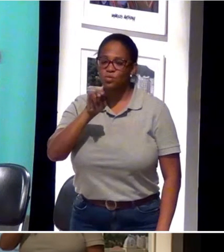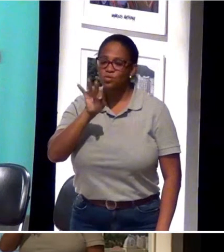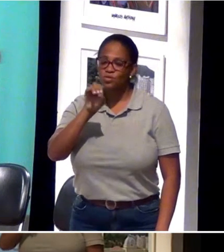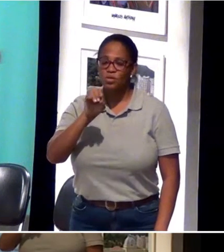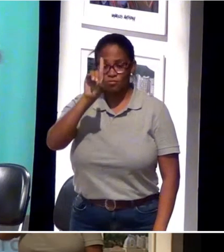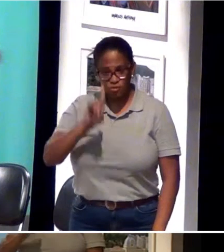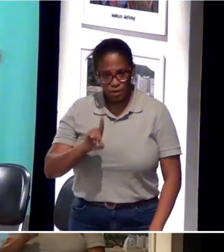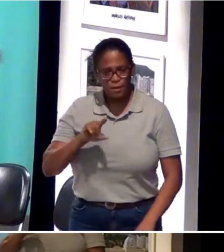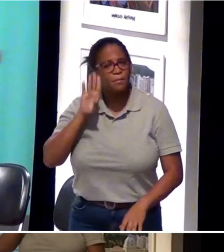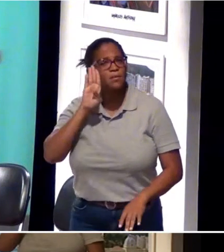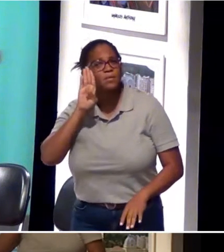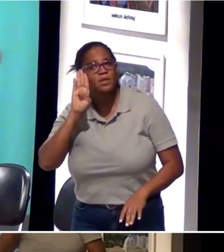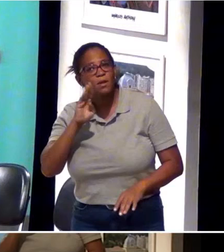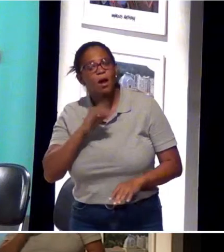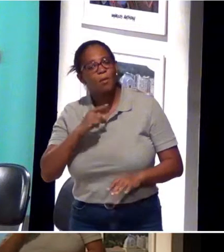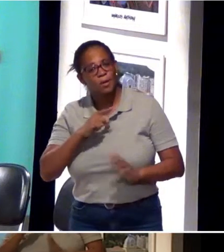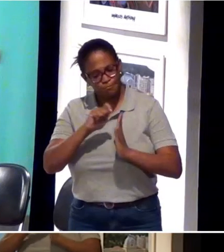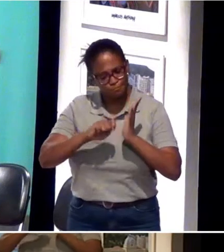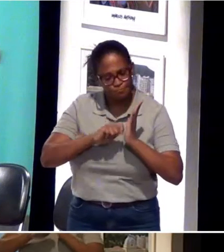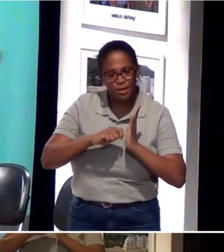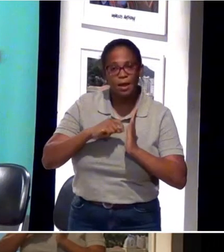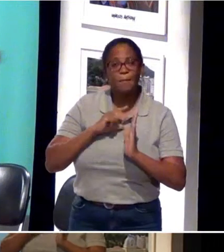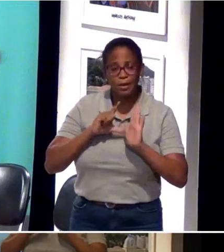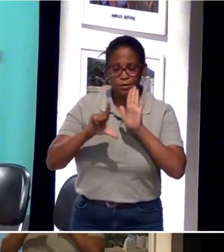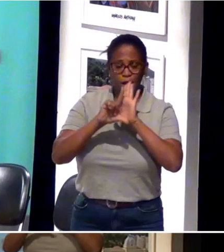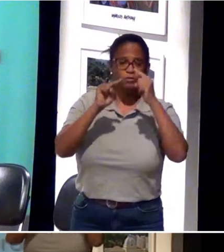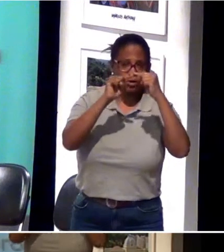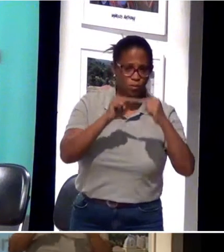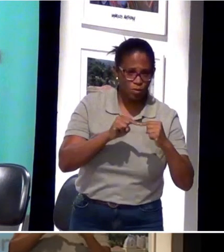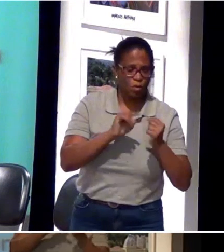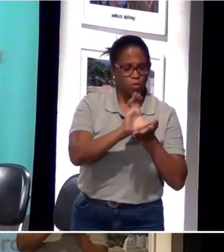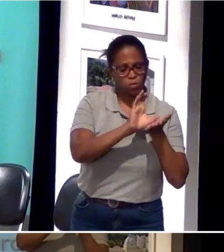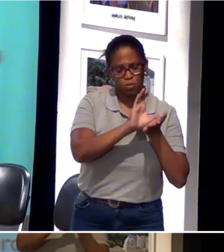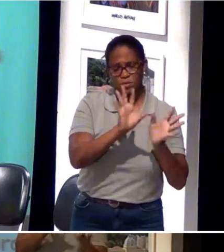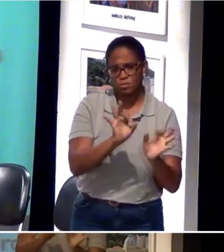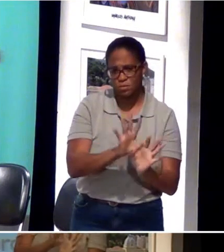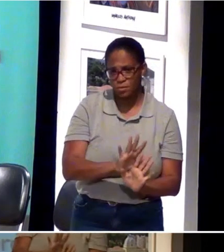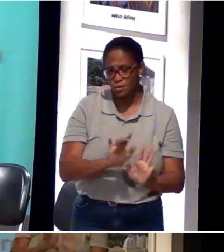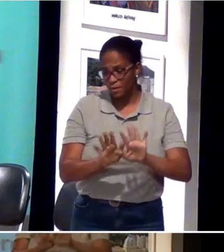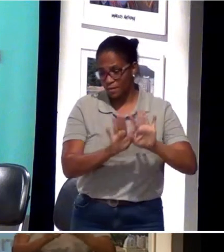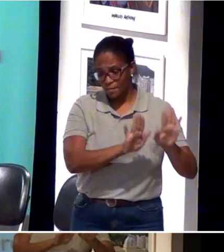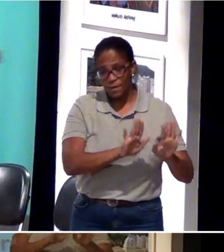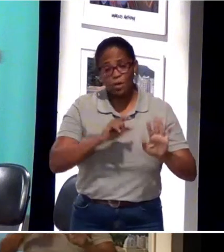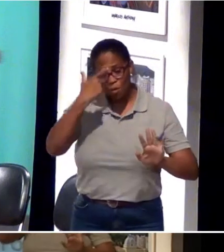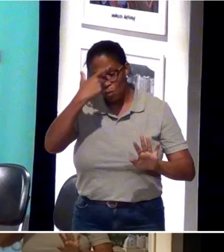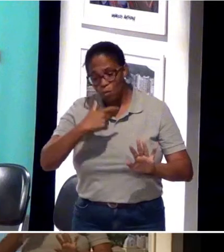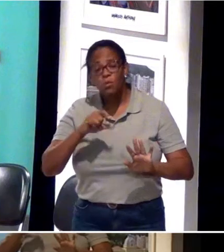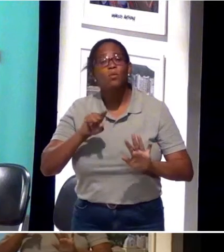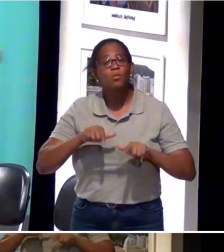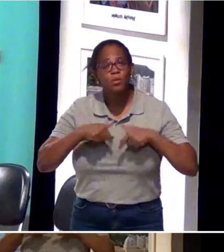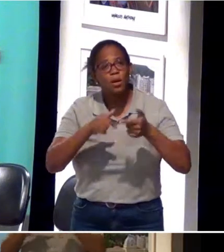escrita disciplinar, e, nesse caso, dentro do espaço da legalidade definido pela Constituição. A função jurídico-política